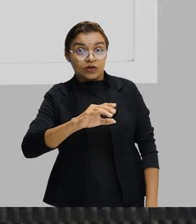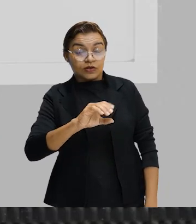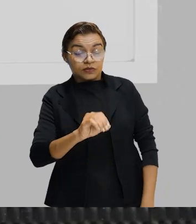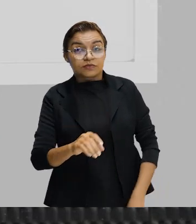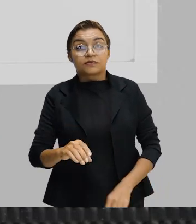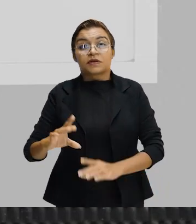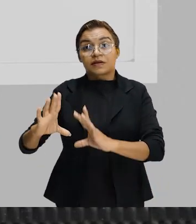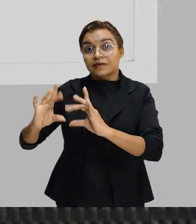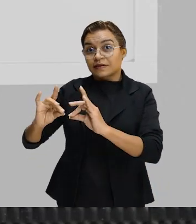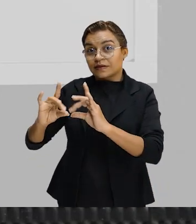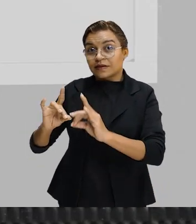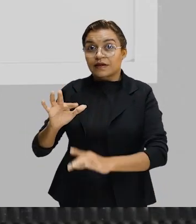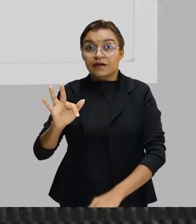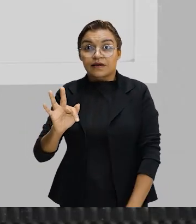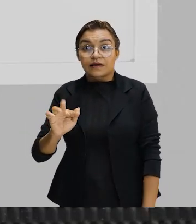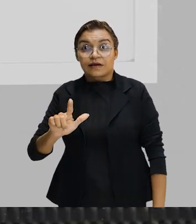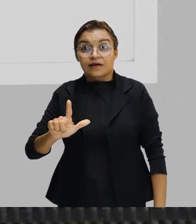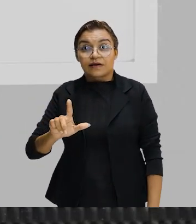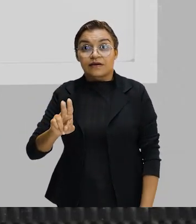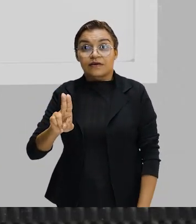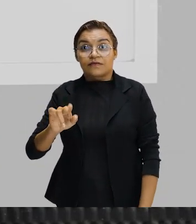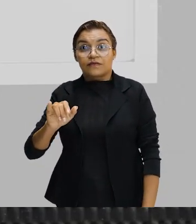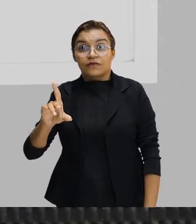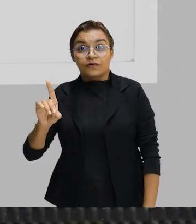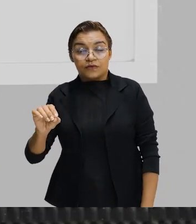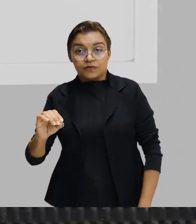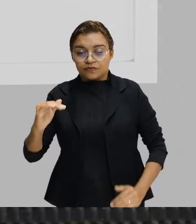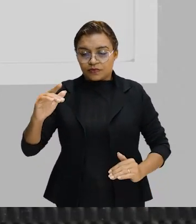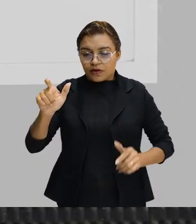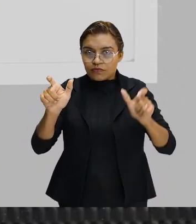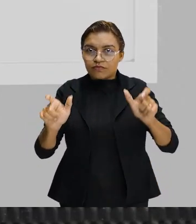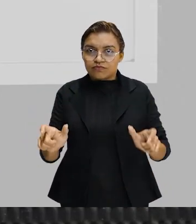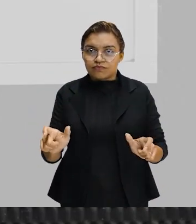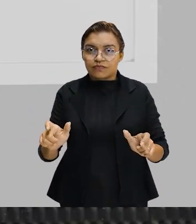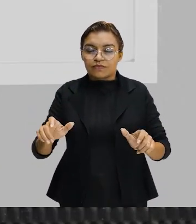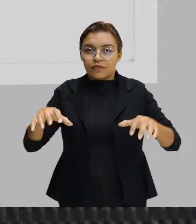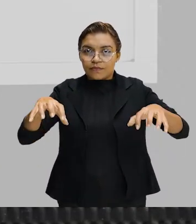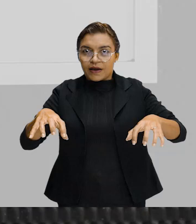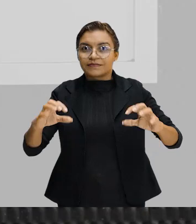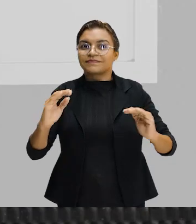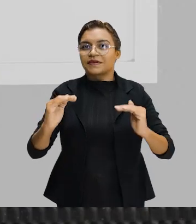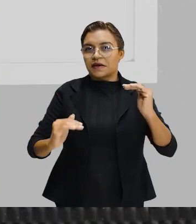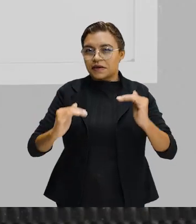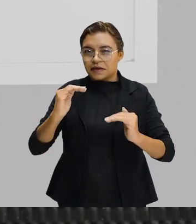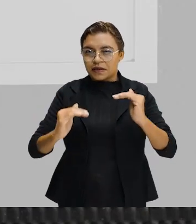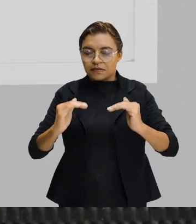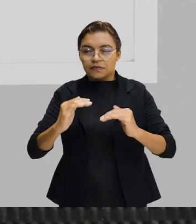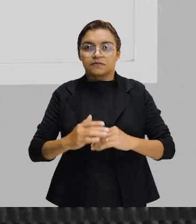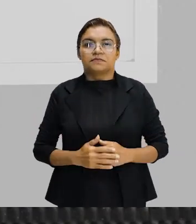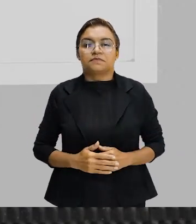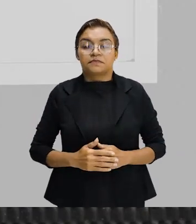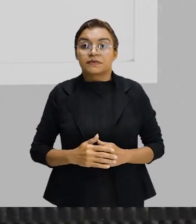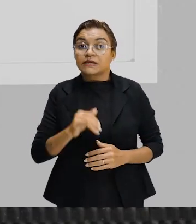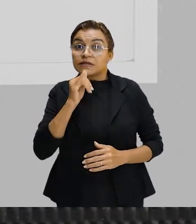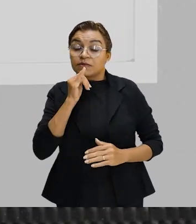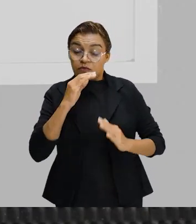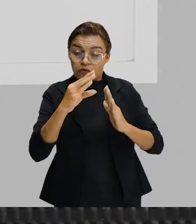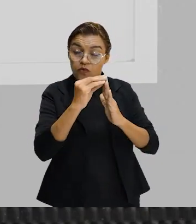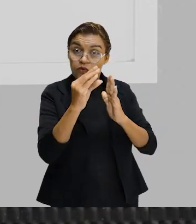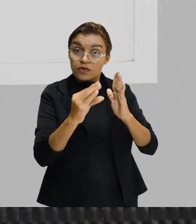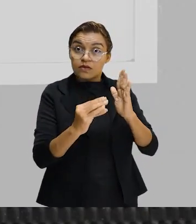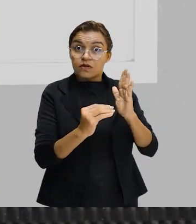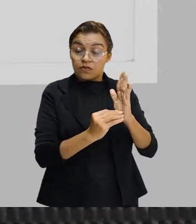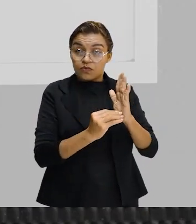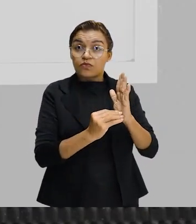ok? Então nós estamos iniciando, os conteúdos finais do primeiro período para o primeiro